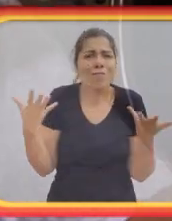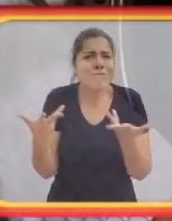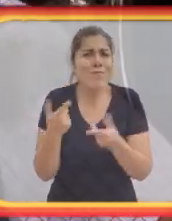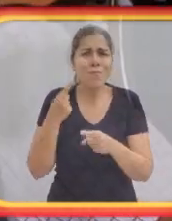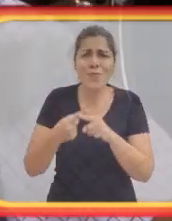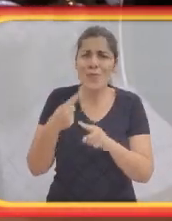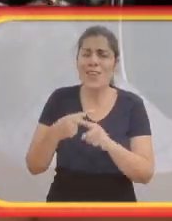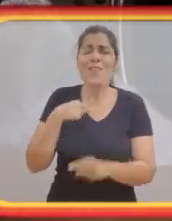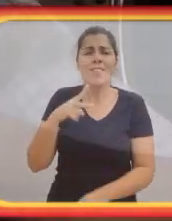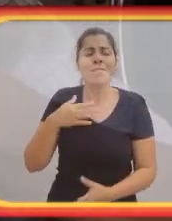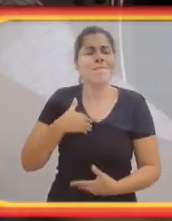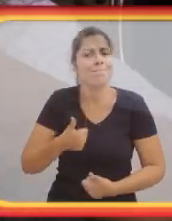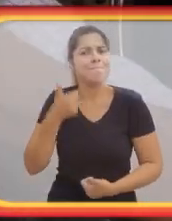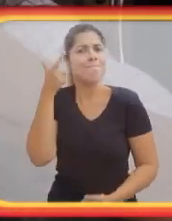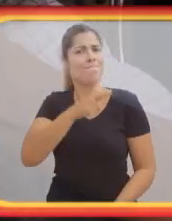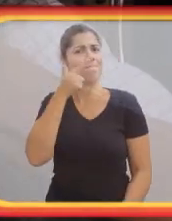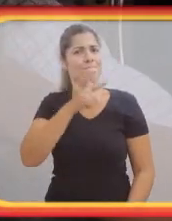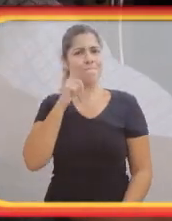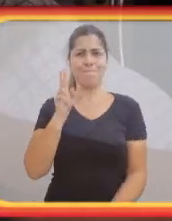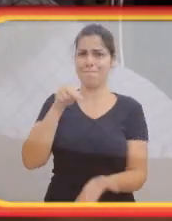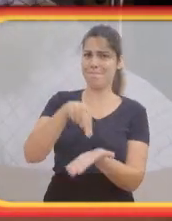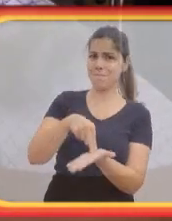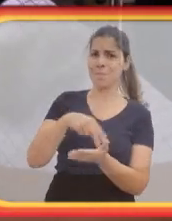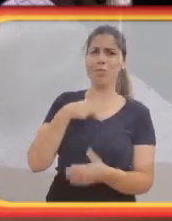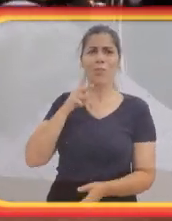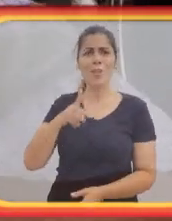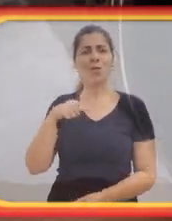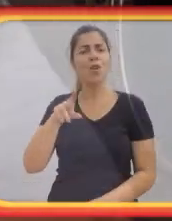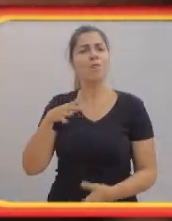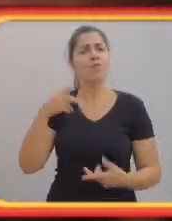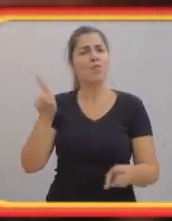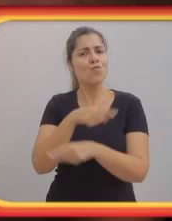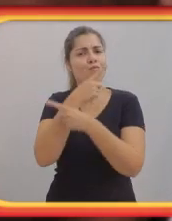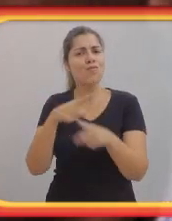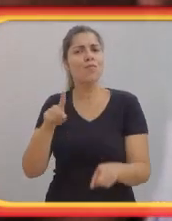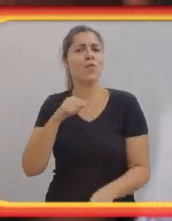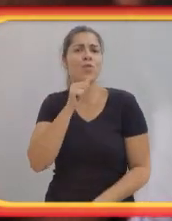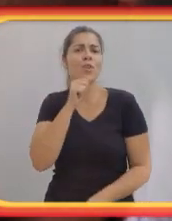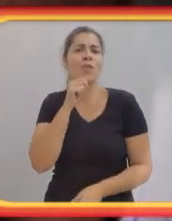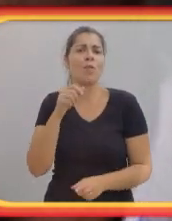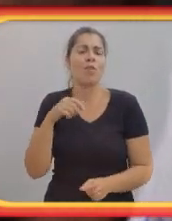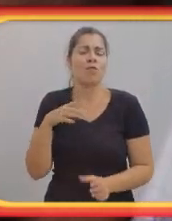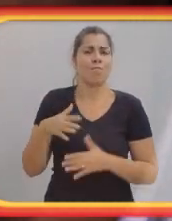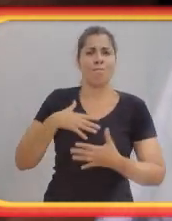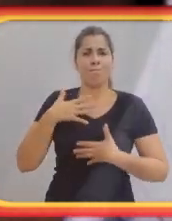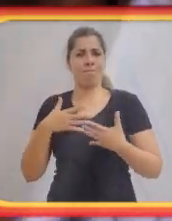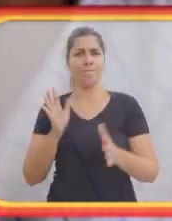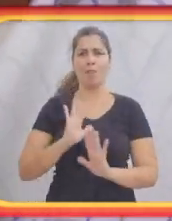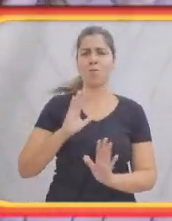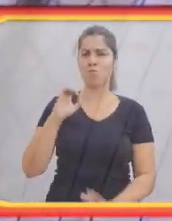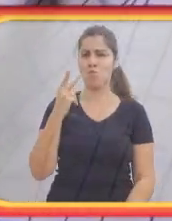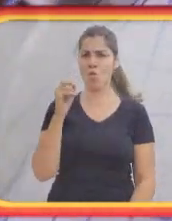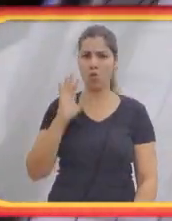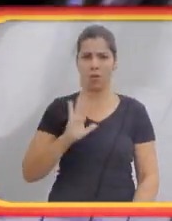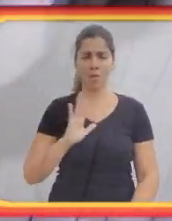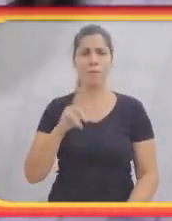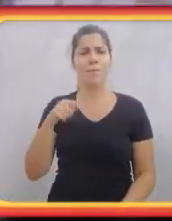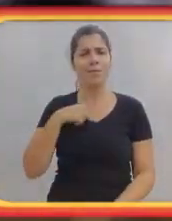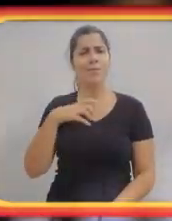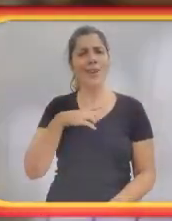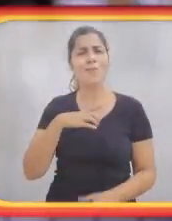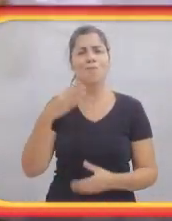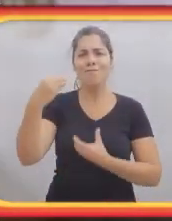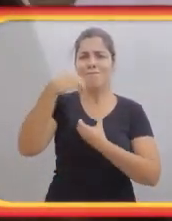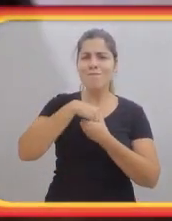E eu tenho comigo, que eu digo, isso é uma ajuda divina, porque eu sempre me dei bem, rapaz. Eu sempre fui